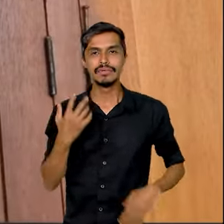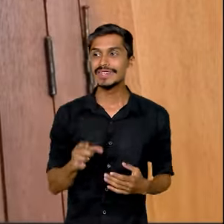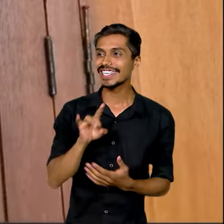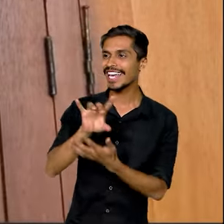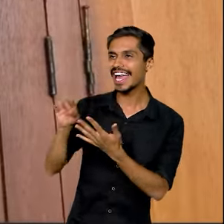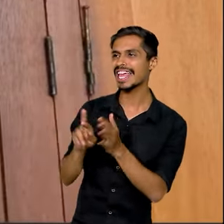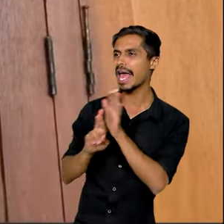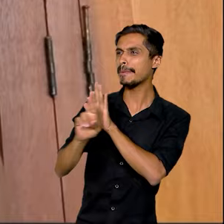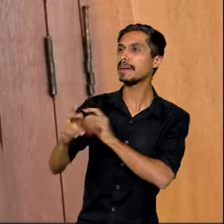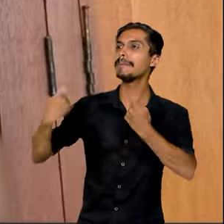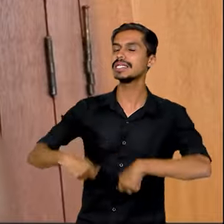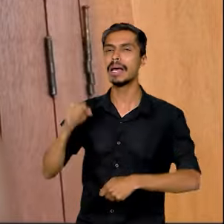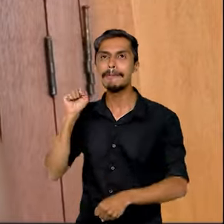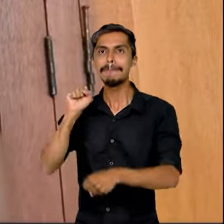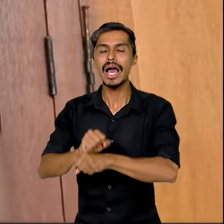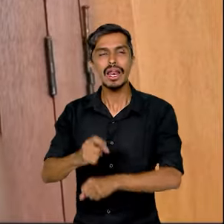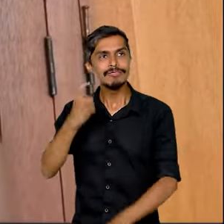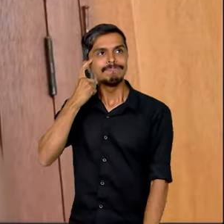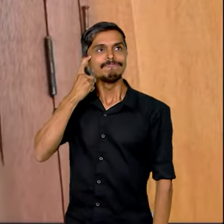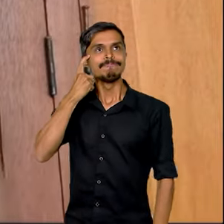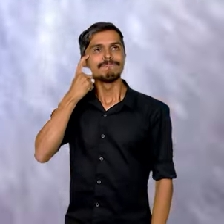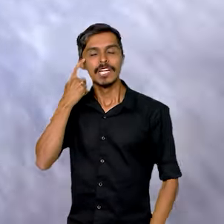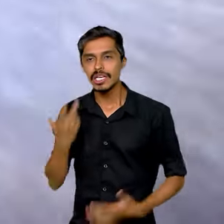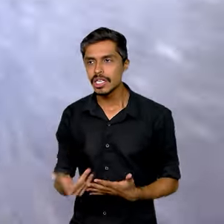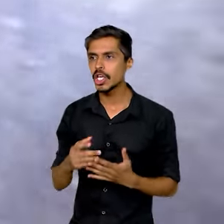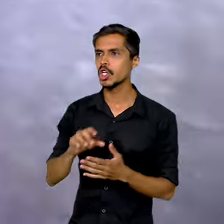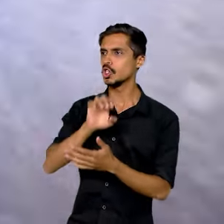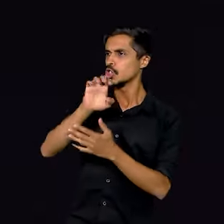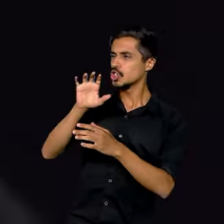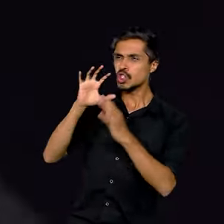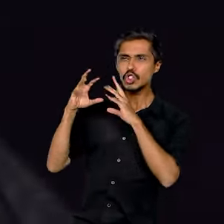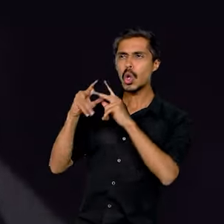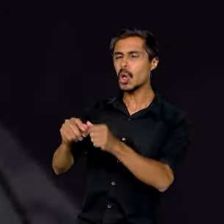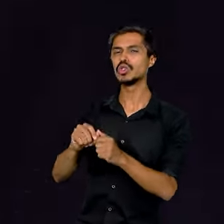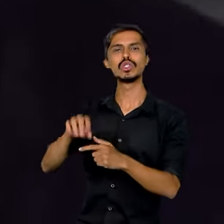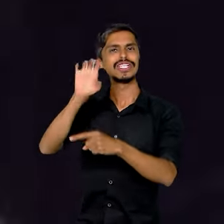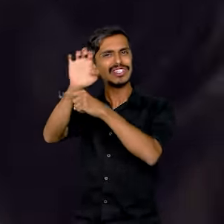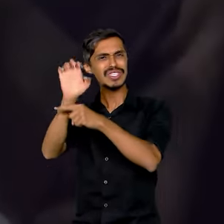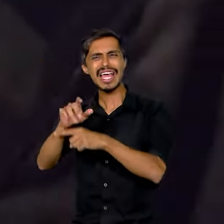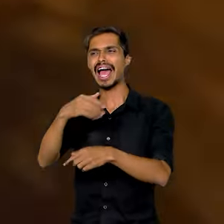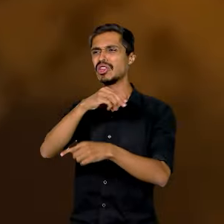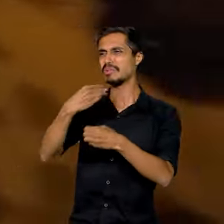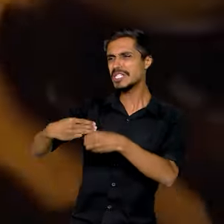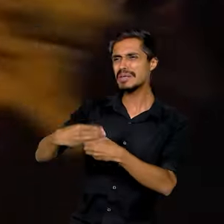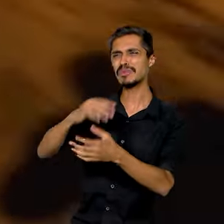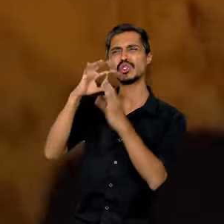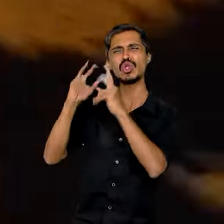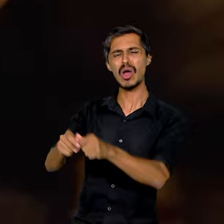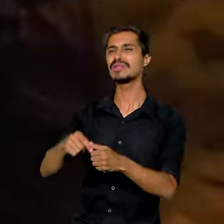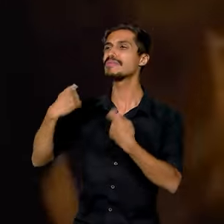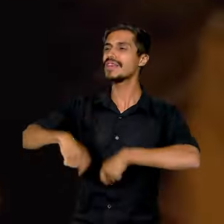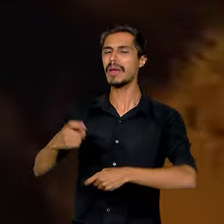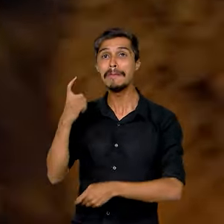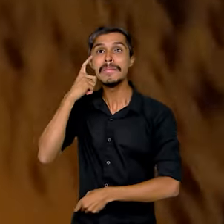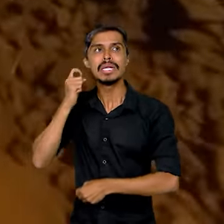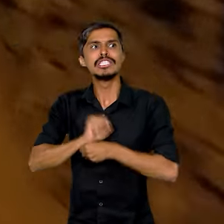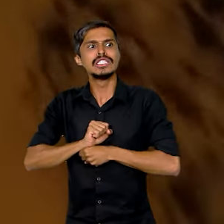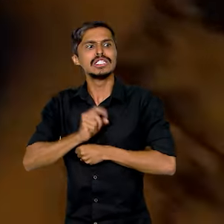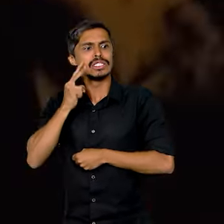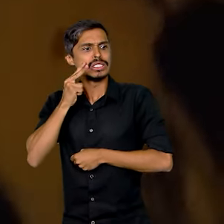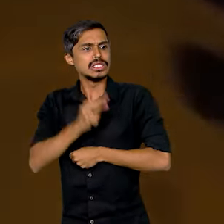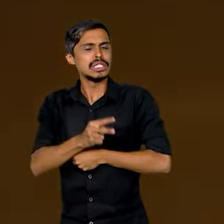Cada representante que está lá no Congresso devia parar nas cidades, nos estados e no nível federal. Devia parar. Outro dia eu